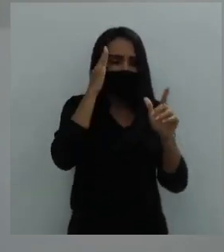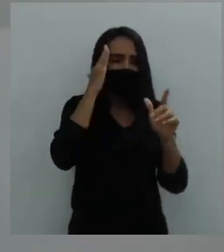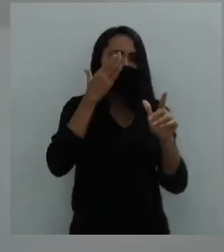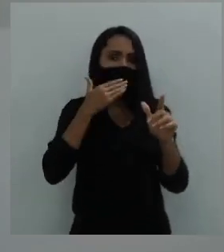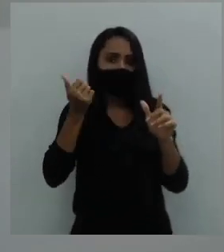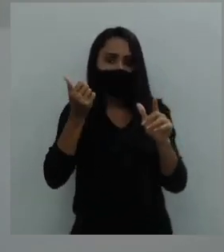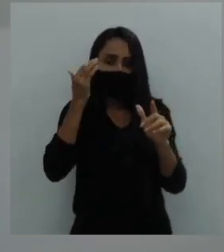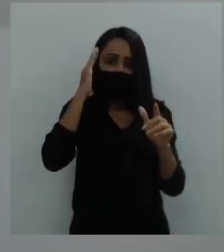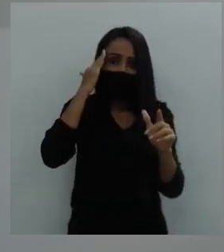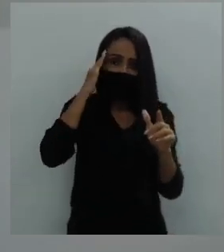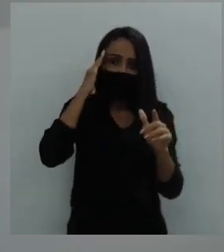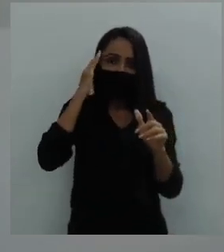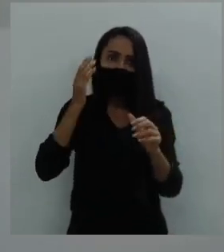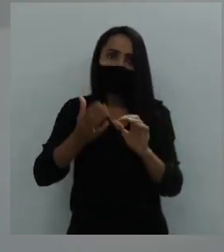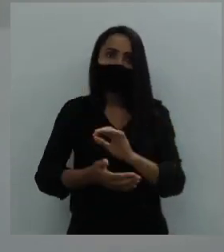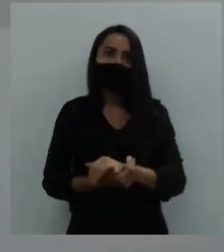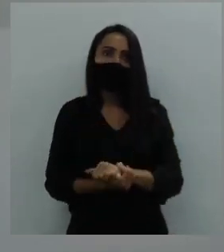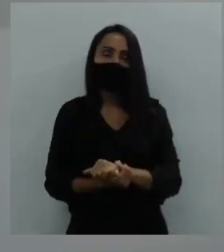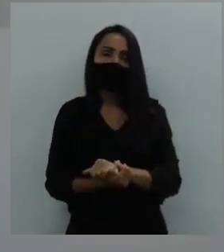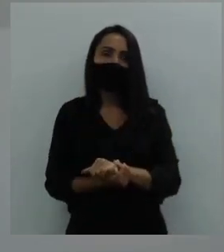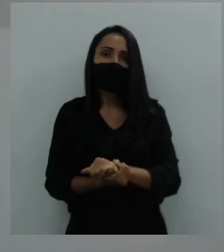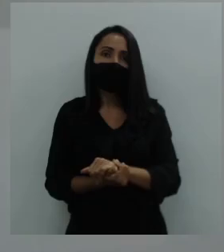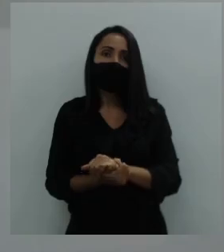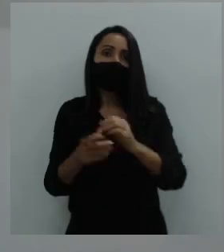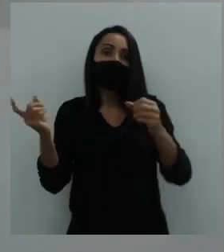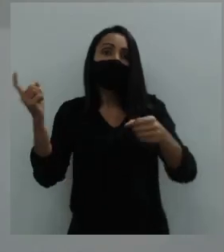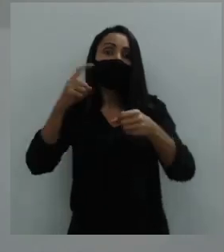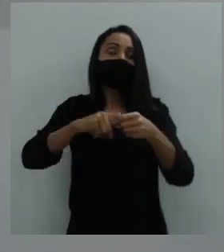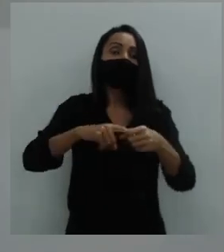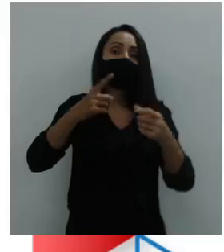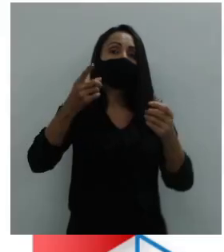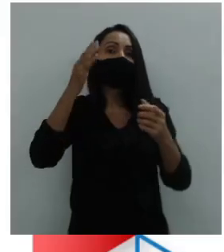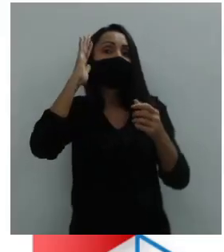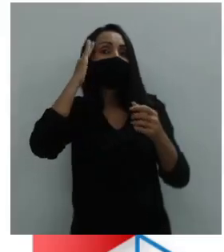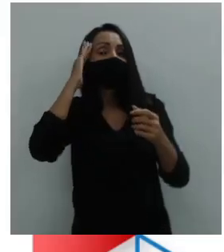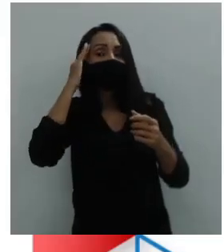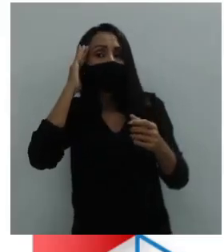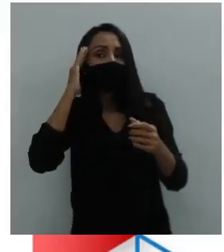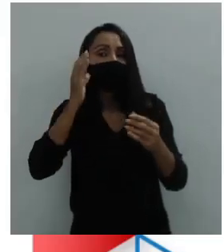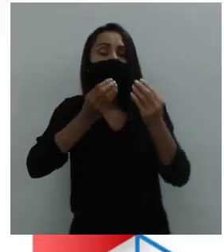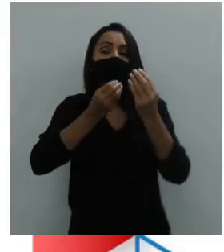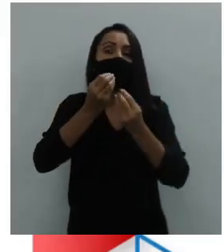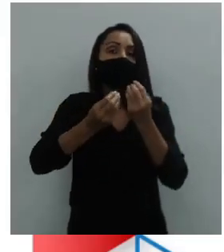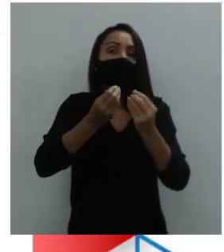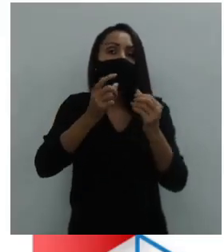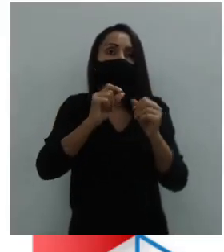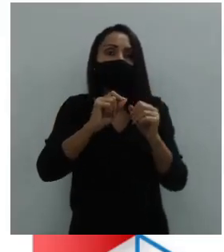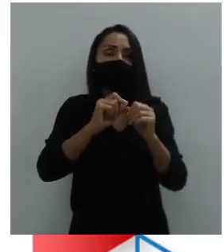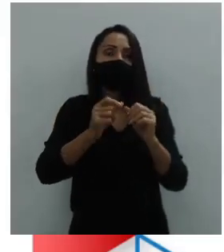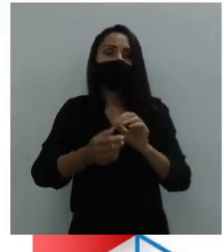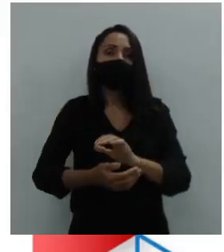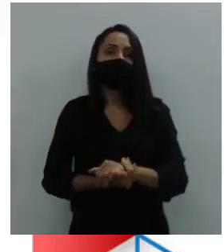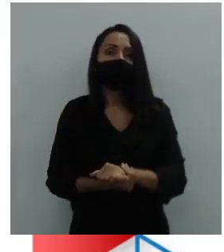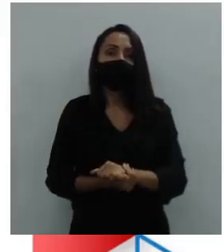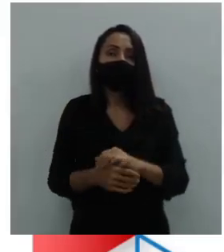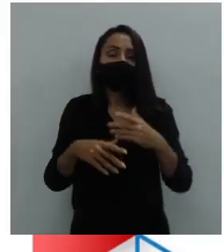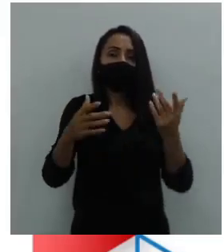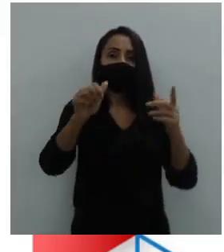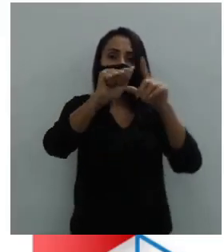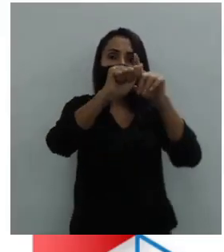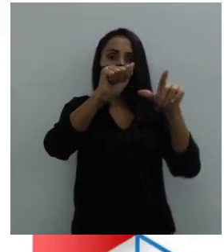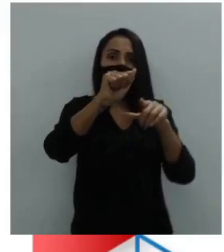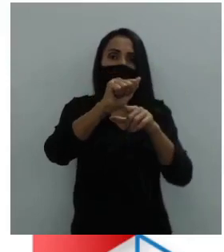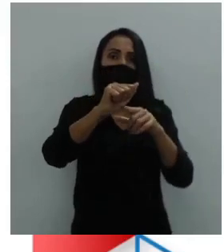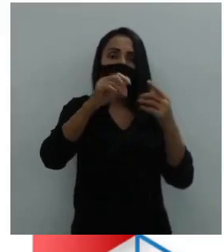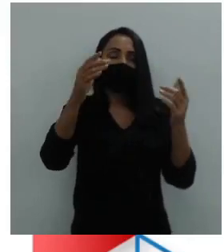para entender? Volta lá, Ellen, por favor, só para a gente entender como que fica a questão. Ó, o ponto A do triângulo,